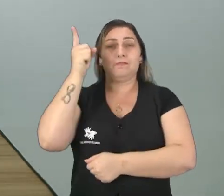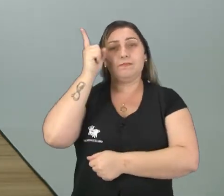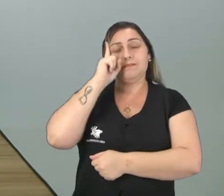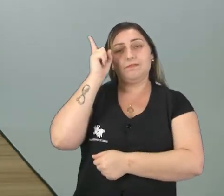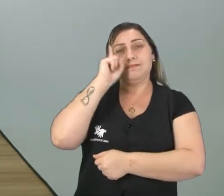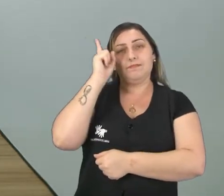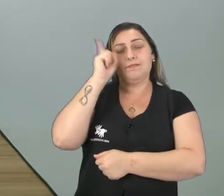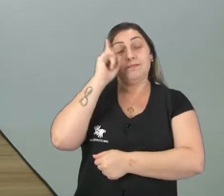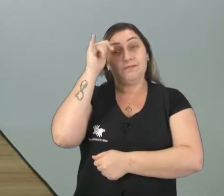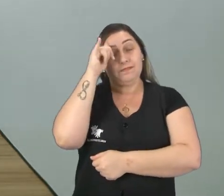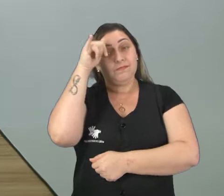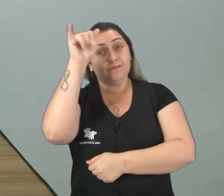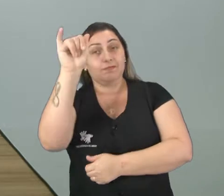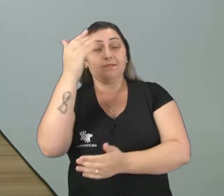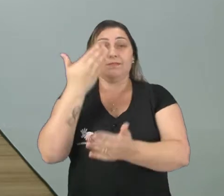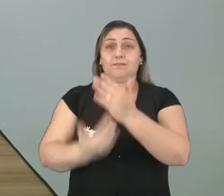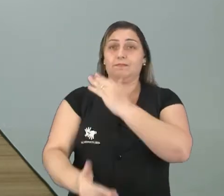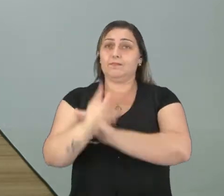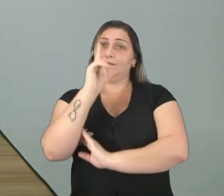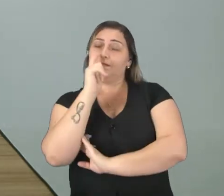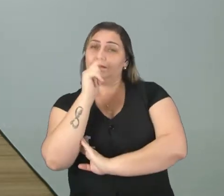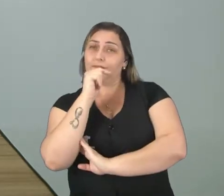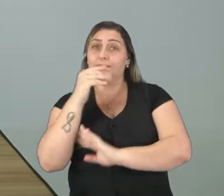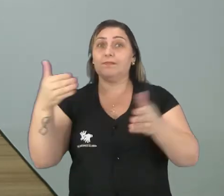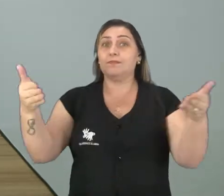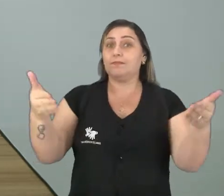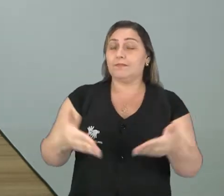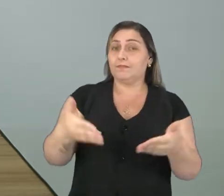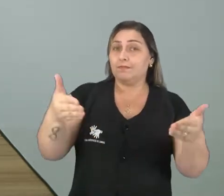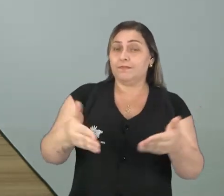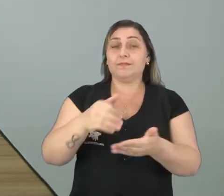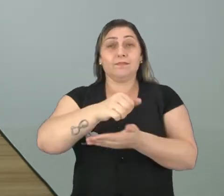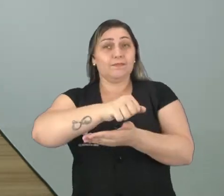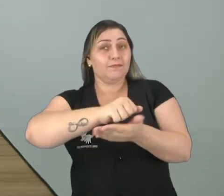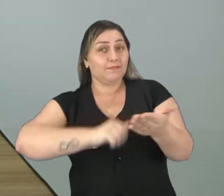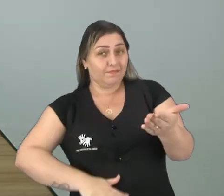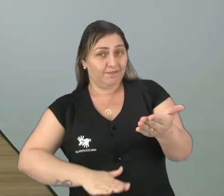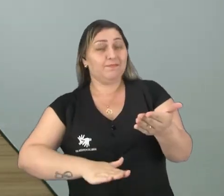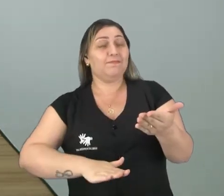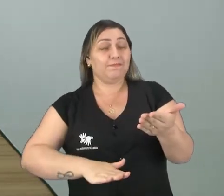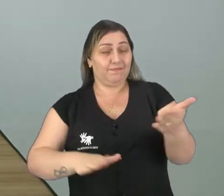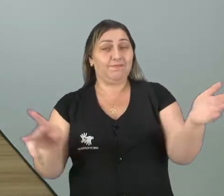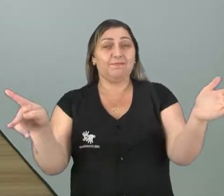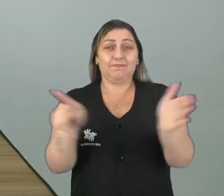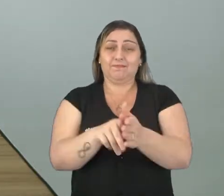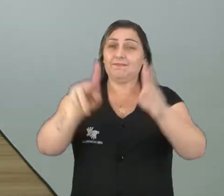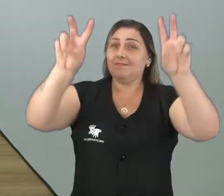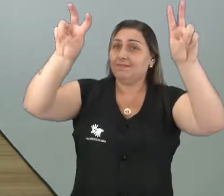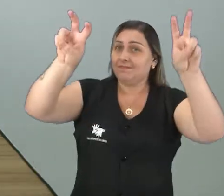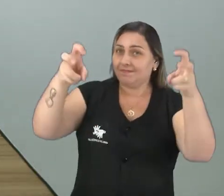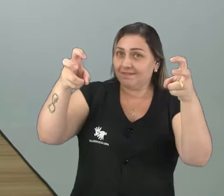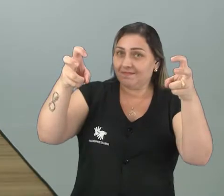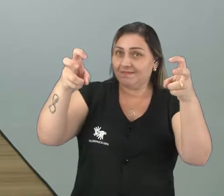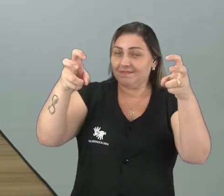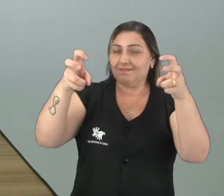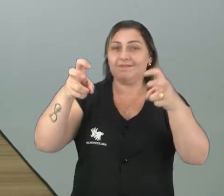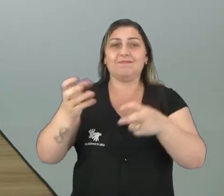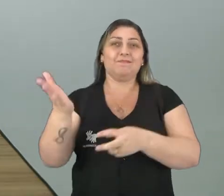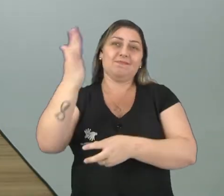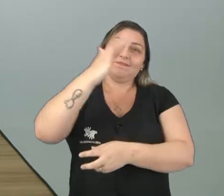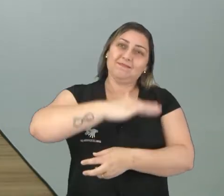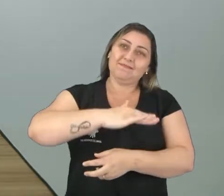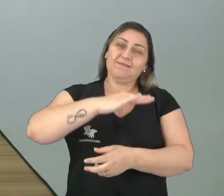dia para evitar o desperdício. Agora, vamos fazer uma atividade relacionada a este assunto? Vamos